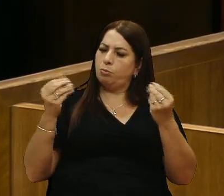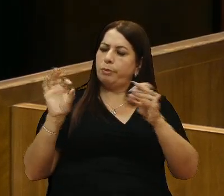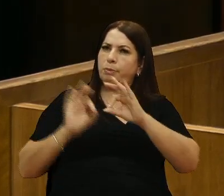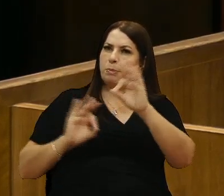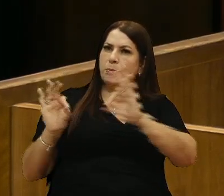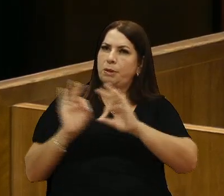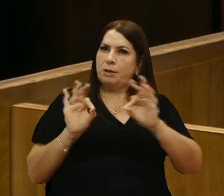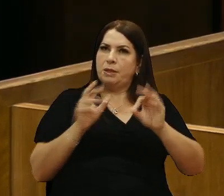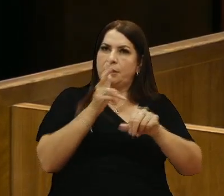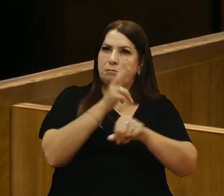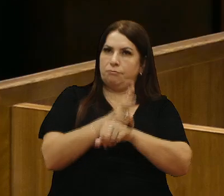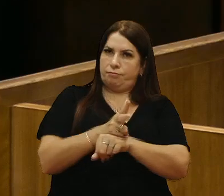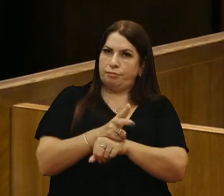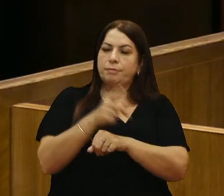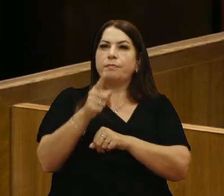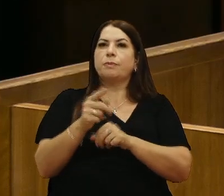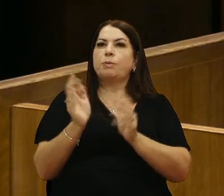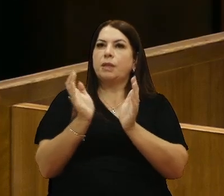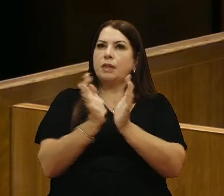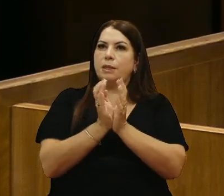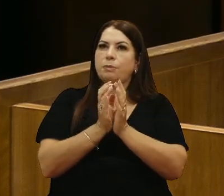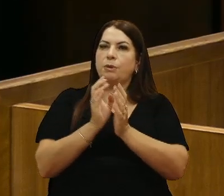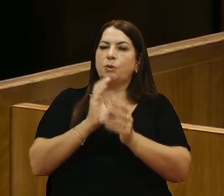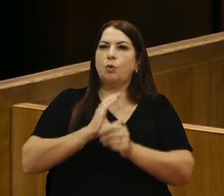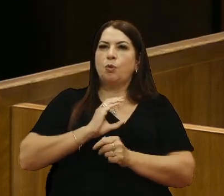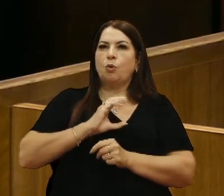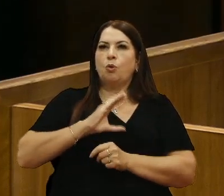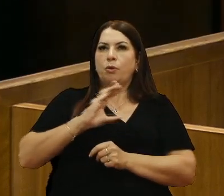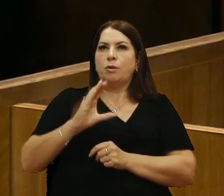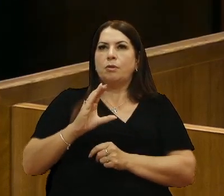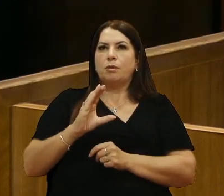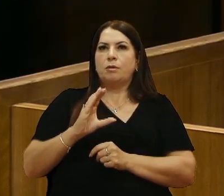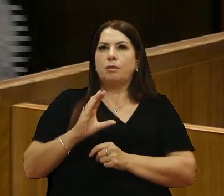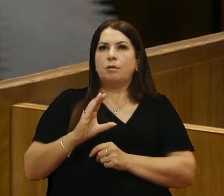essa cobertura. Uma equipe coordenada pela